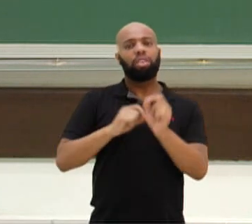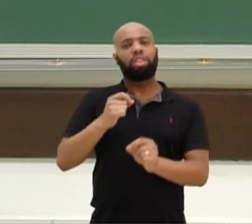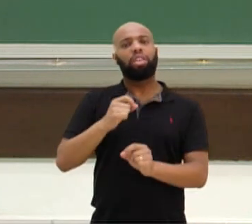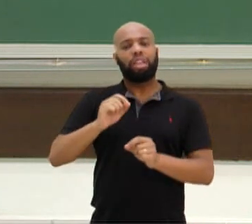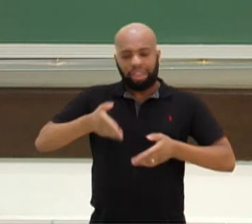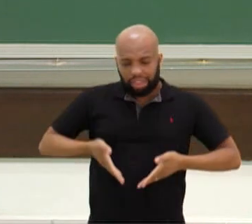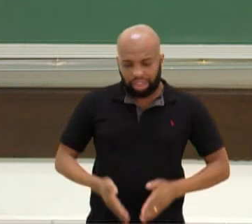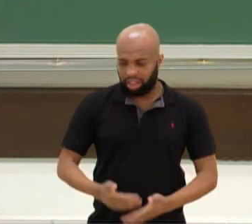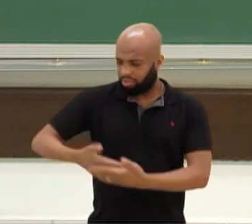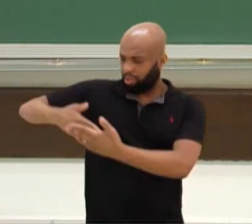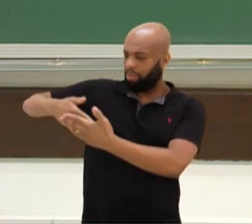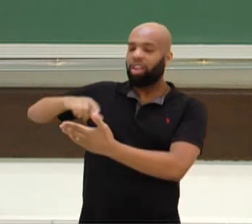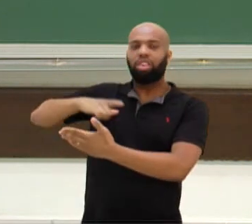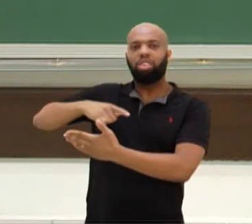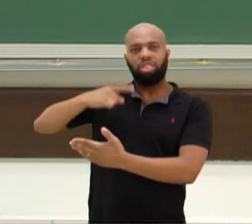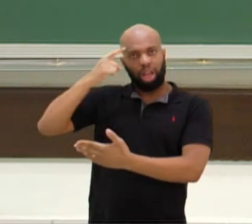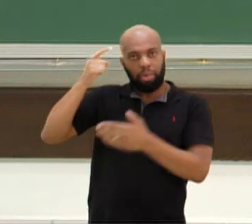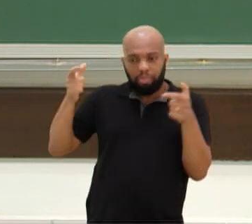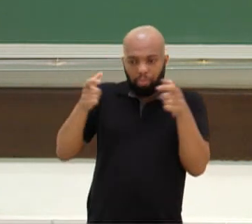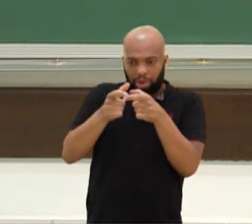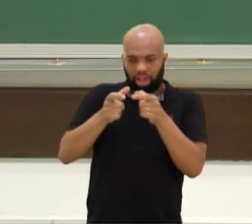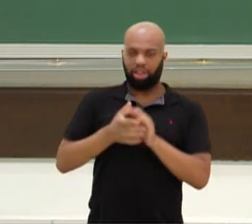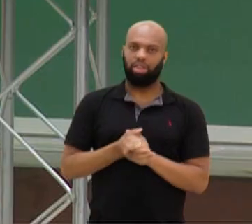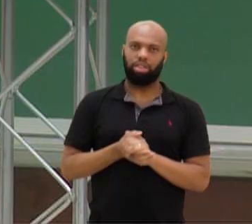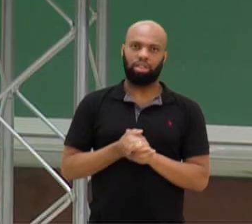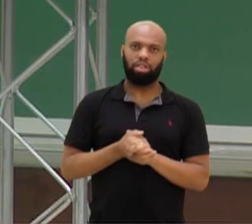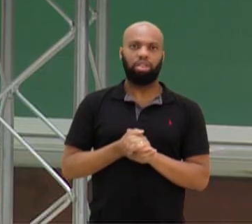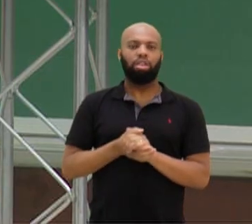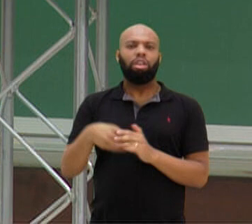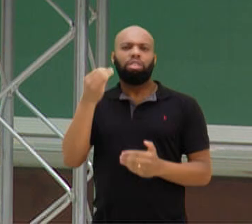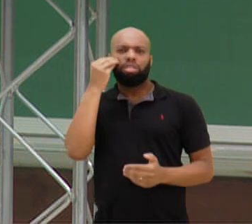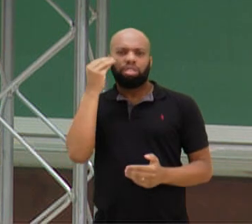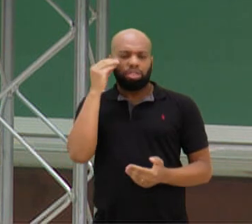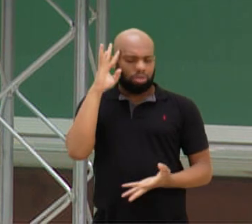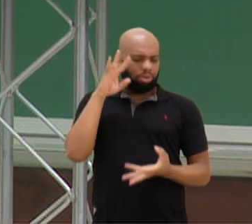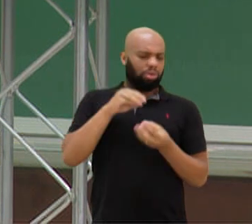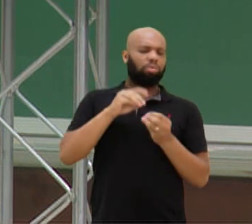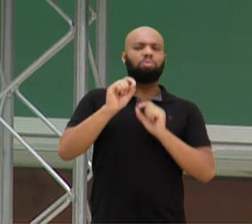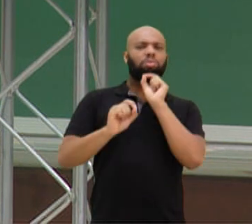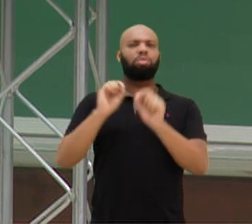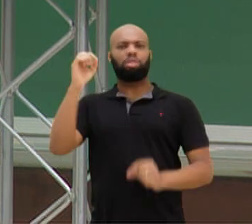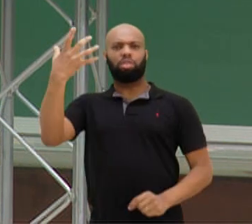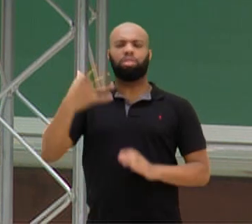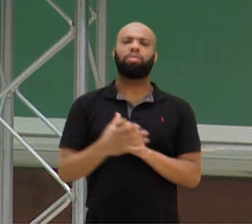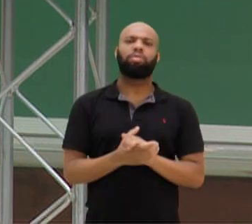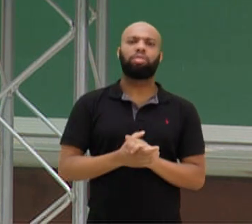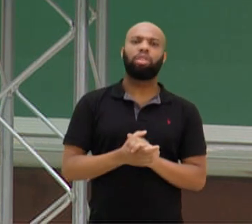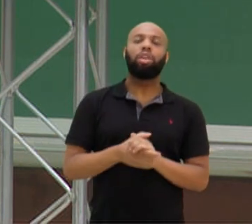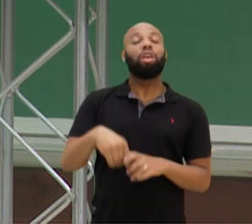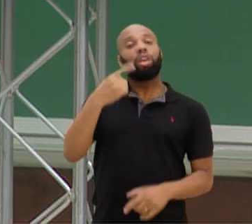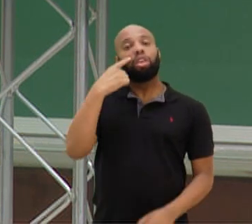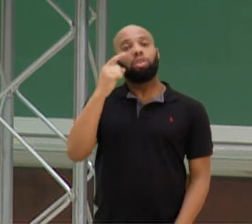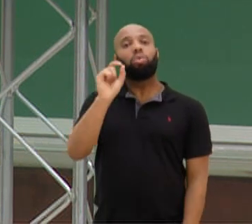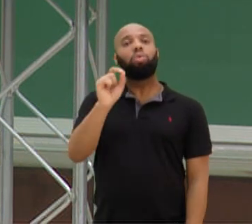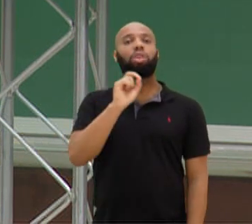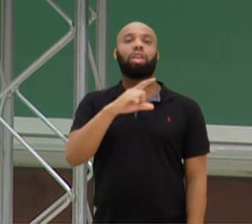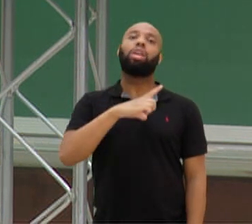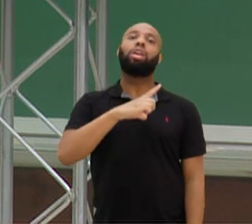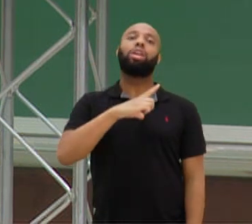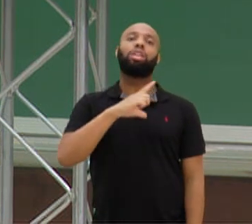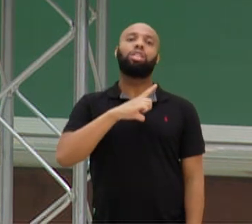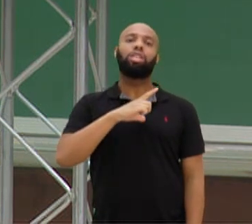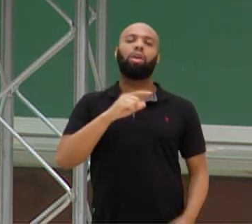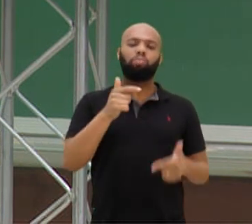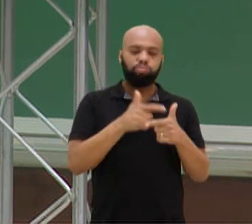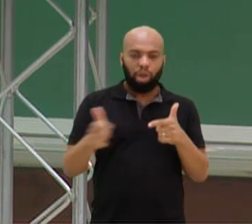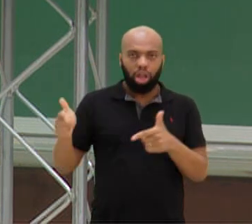criança com microcefalia. Aí eles foram tentar entender o que estava acontecendo naquela região. E eles associaram ao surto de Zika que